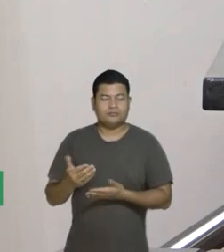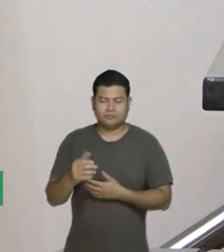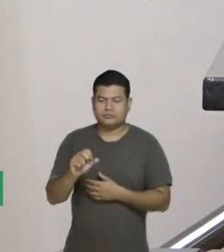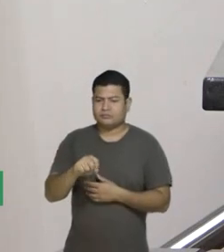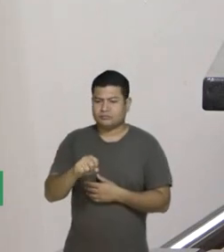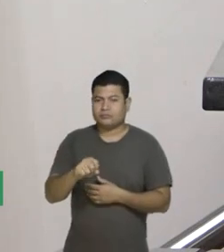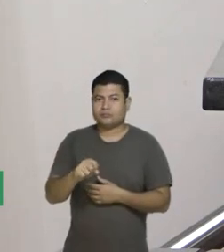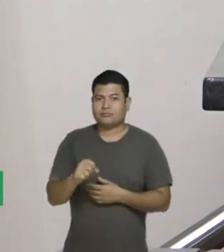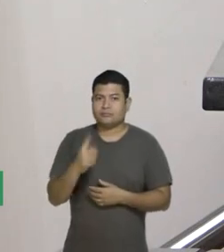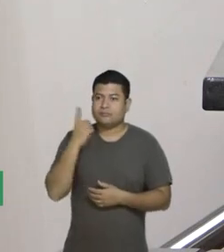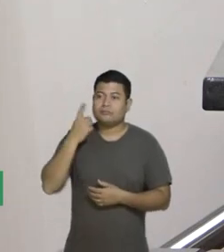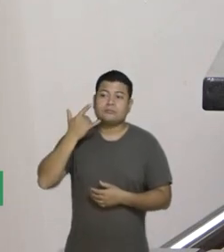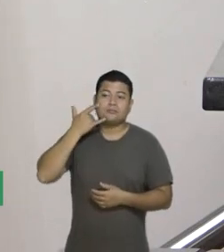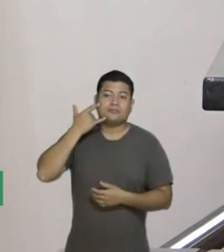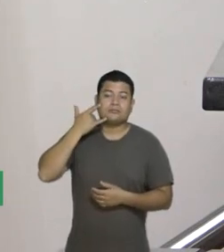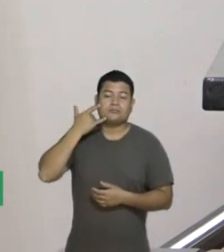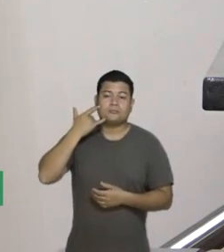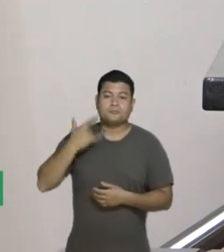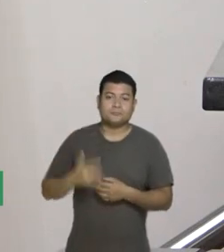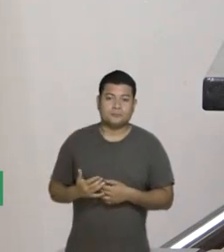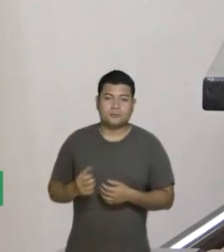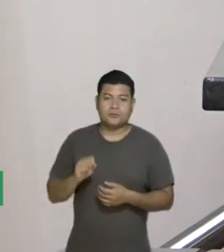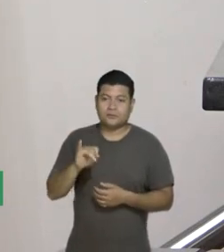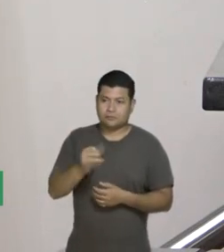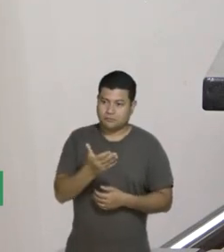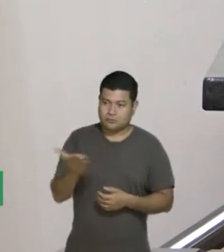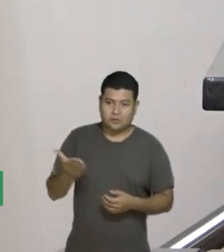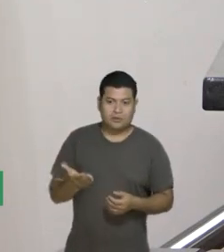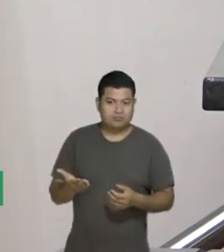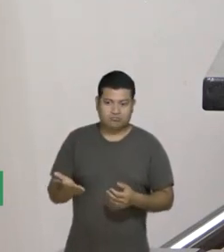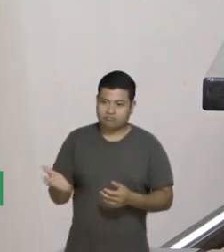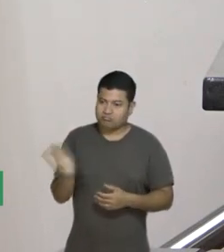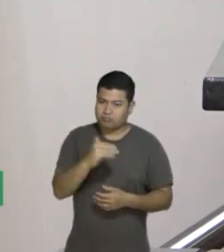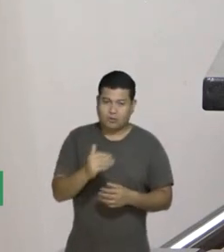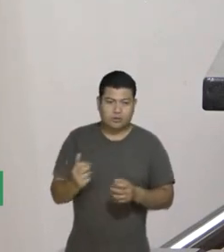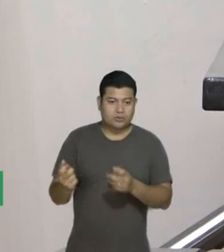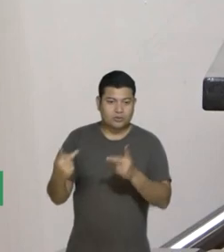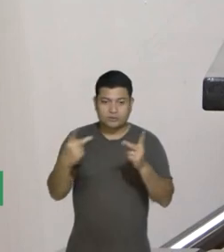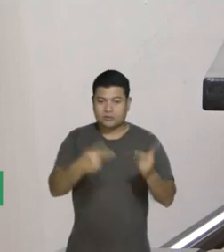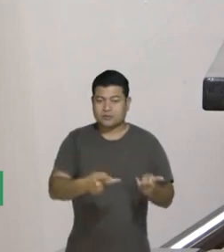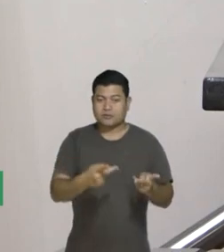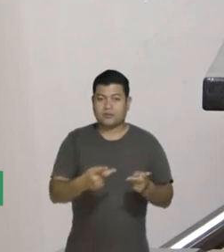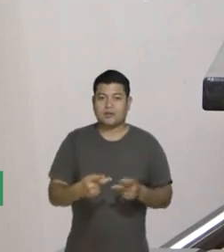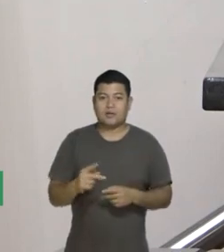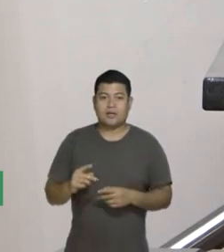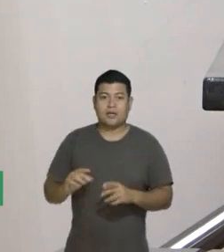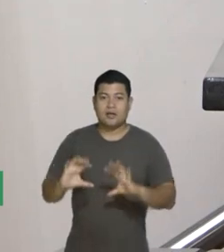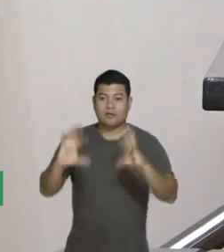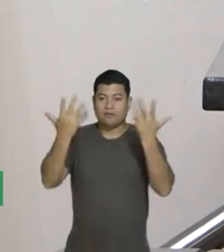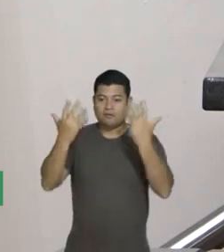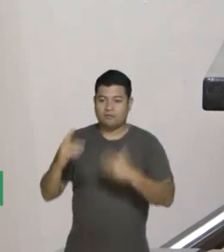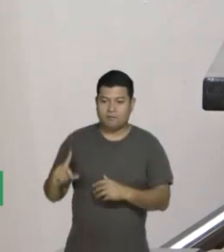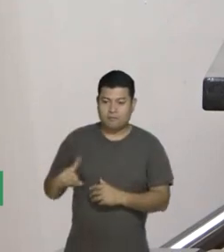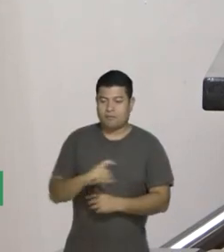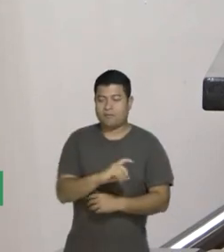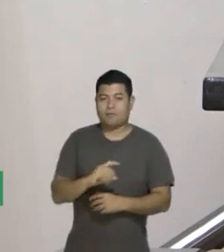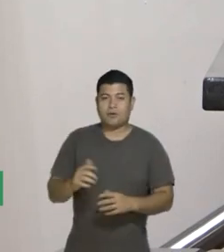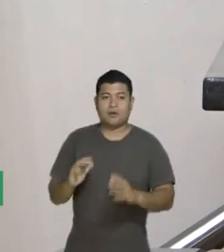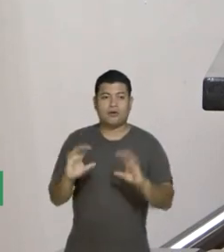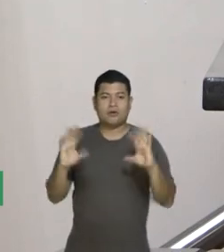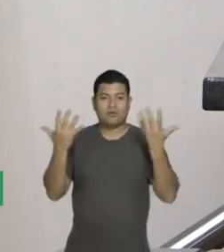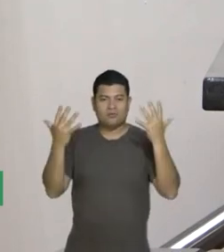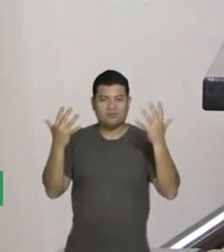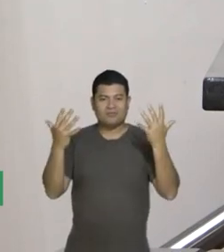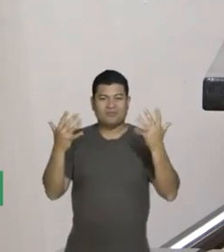Mauro, né, se puder estar lá, o Festival do Camarão, o 8º Festival do Camarão, em comemorações também ao aniversário da cidade de Porto Belo.